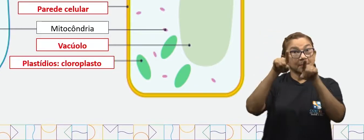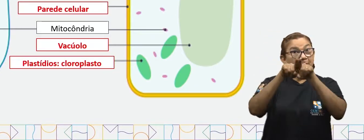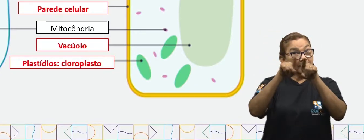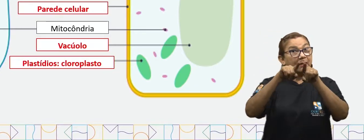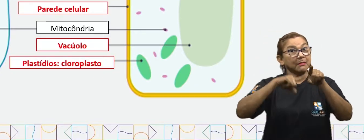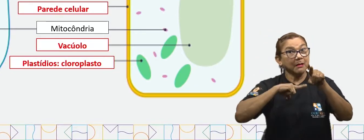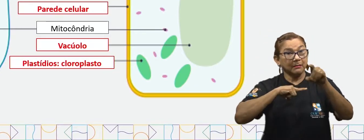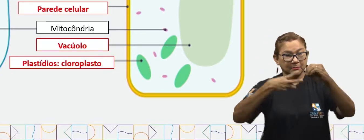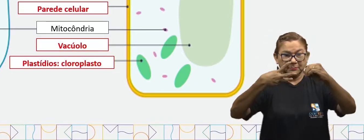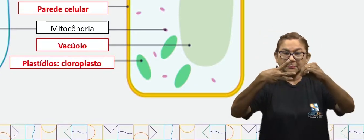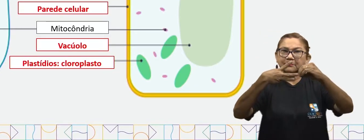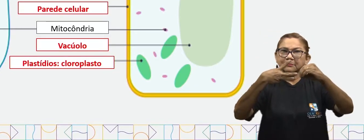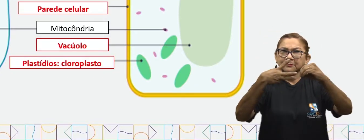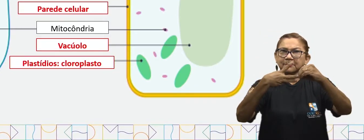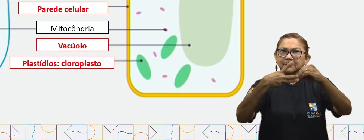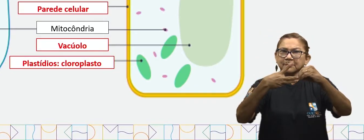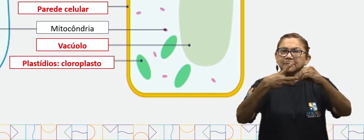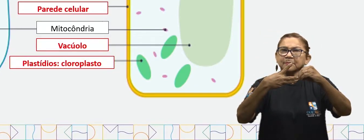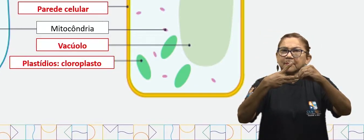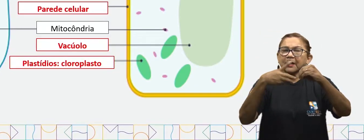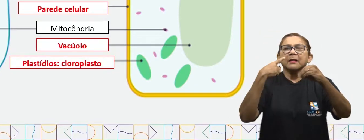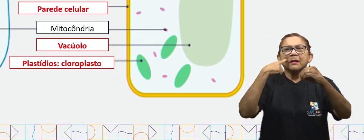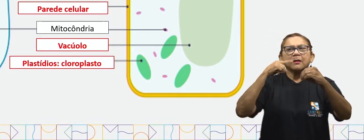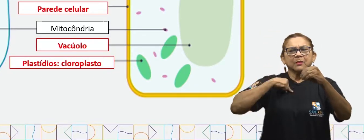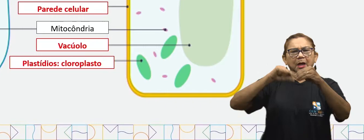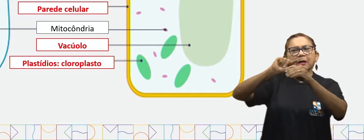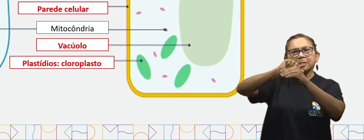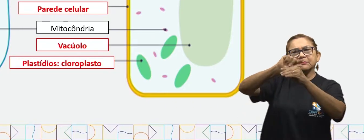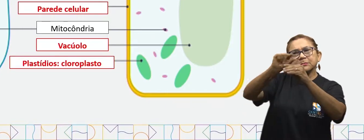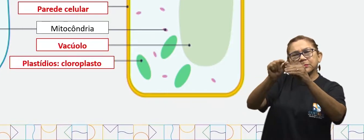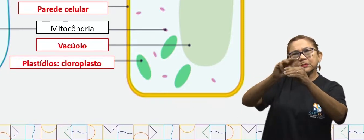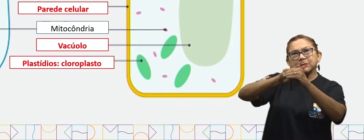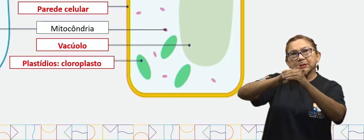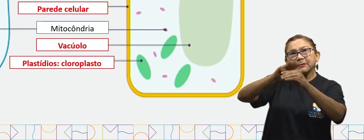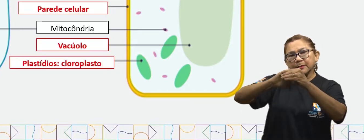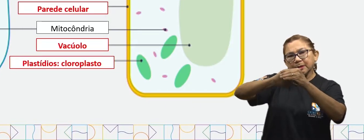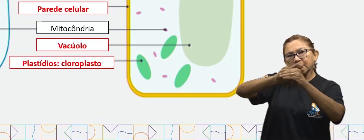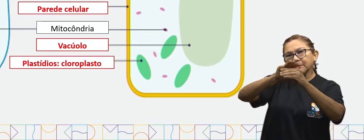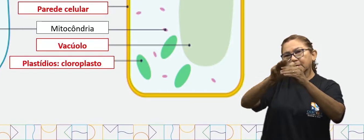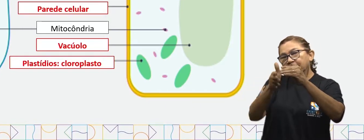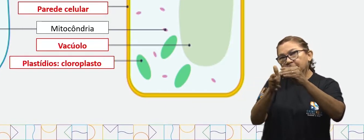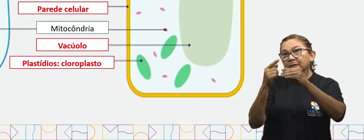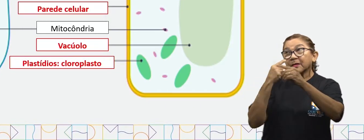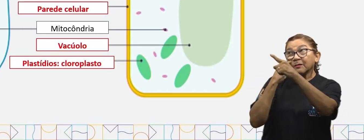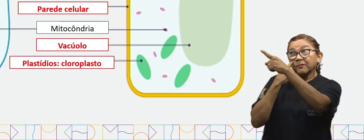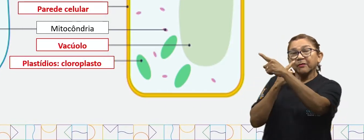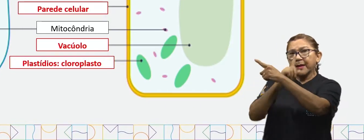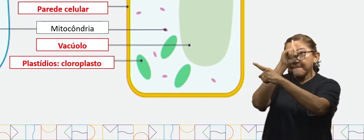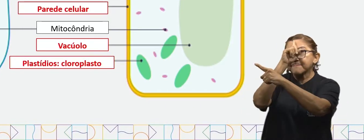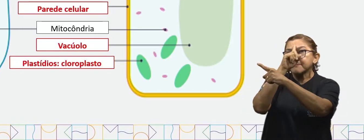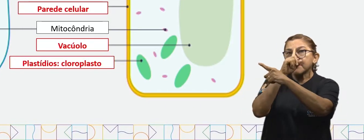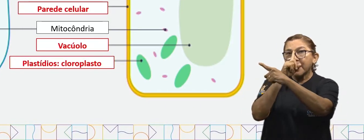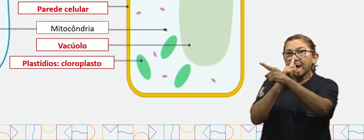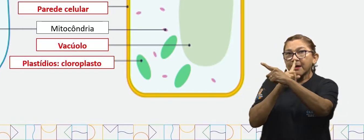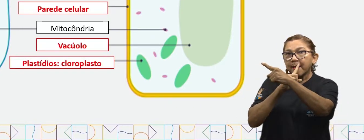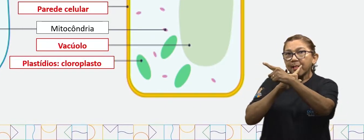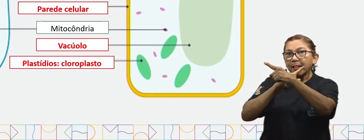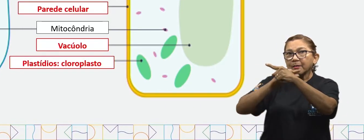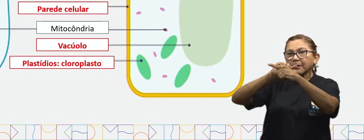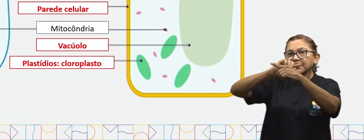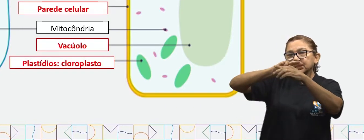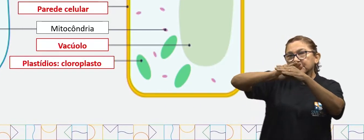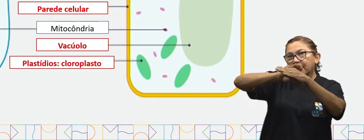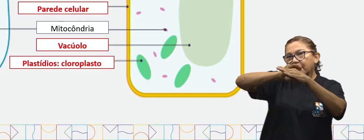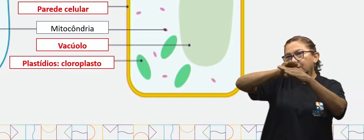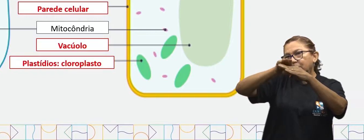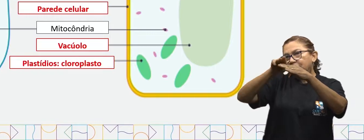além de membrana plasmática, a parede celular. Observe a parede celular em amarelo na célula vegetal da